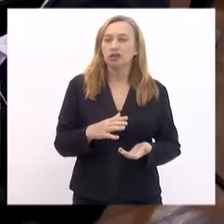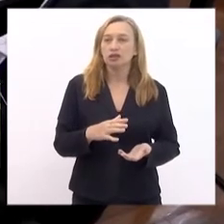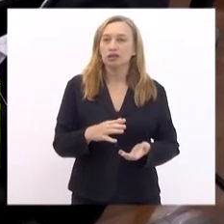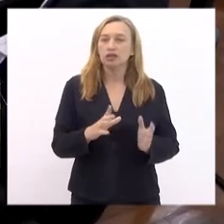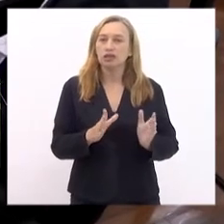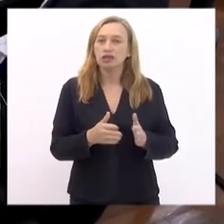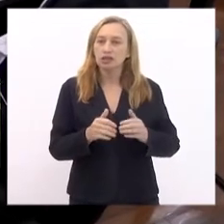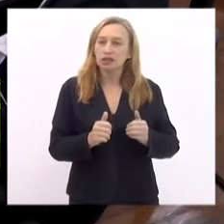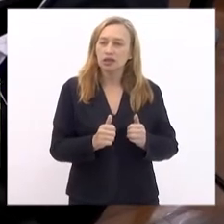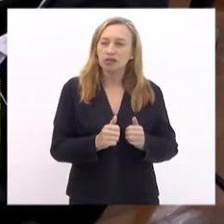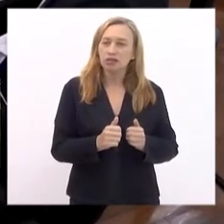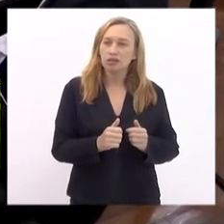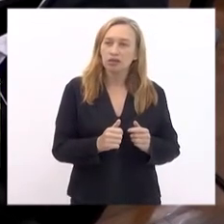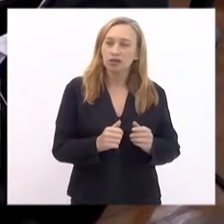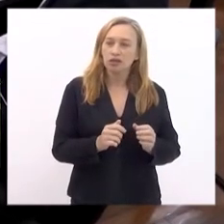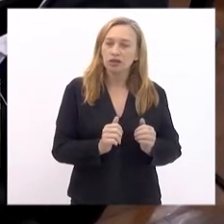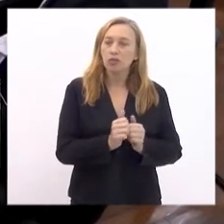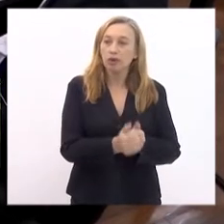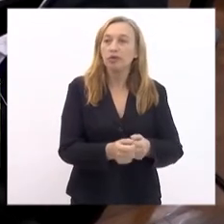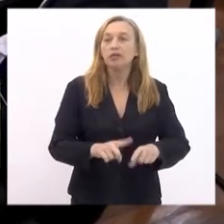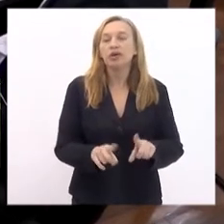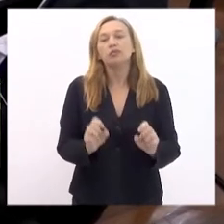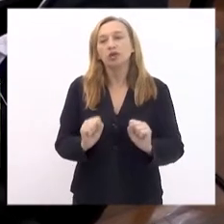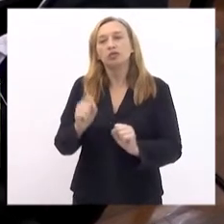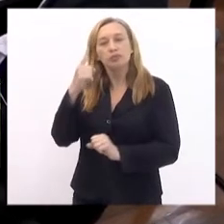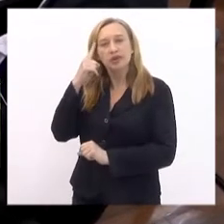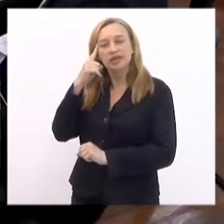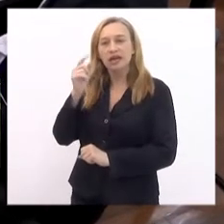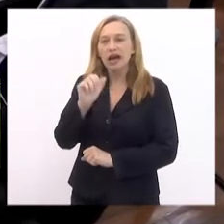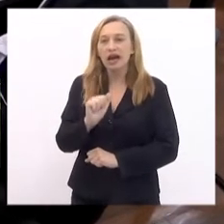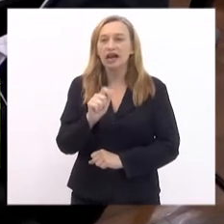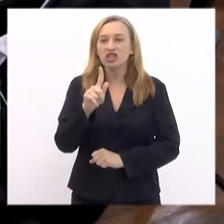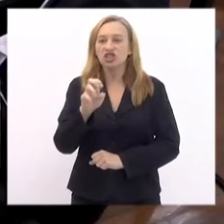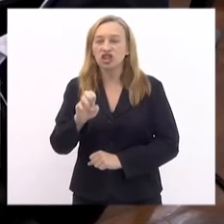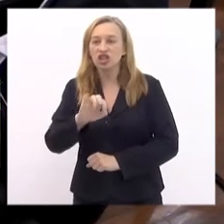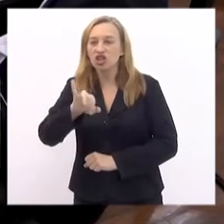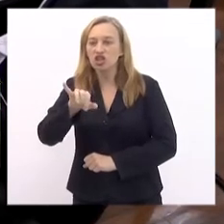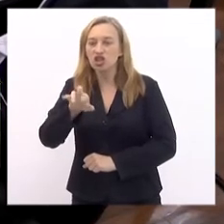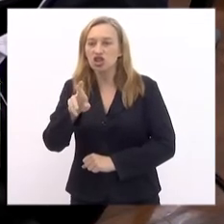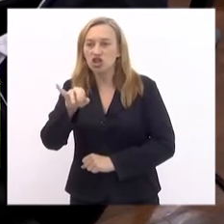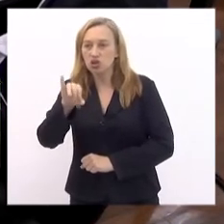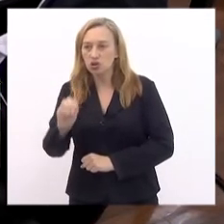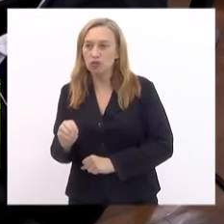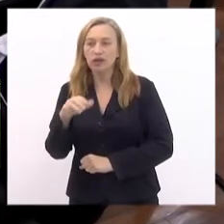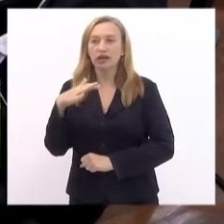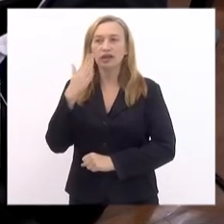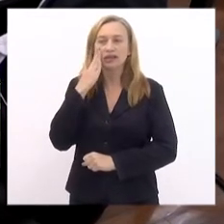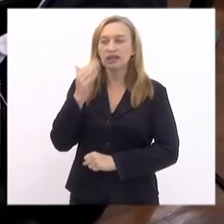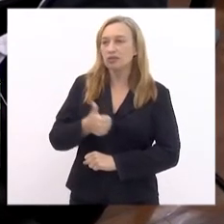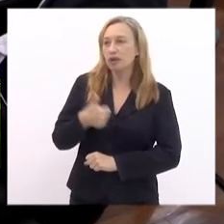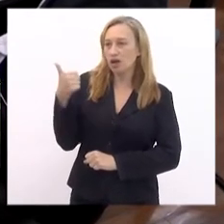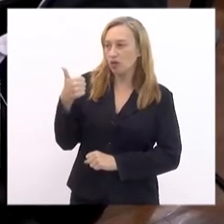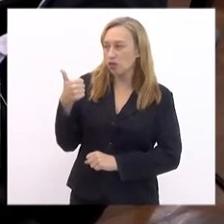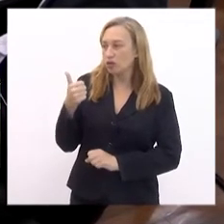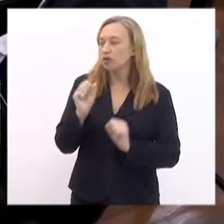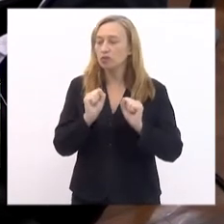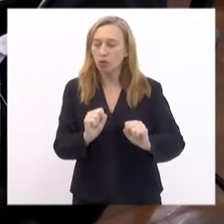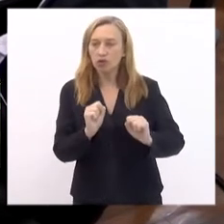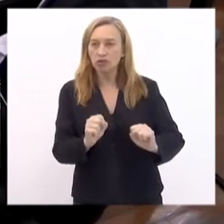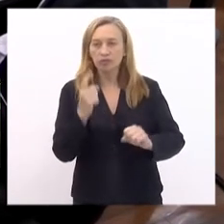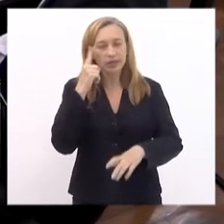importante que exista, mas talvez a gente possa pensar, com a GRI entendendo melhor as características desses empreendimentos, se é possível